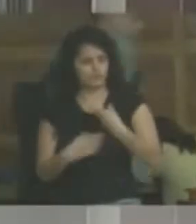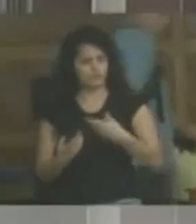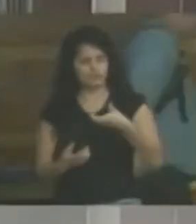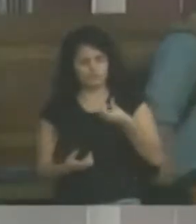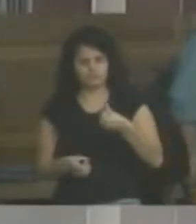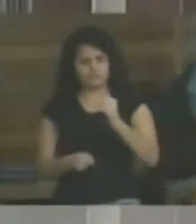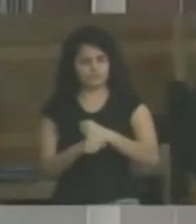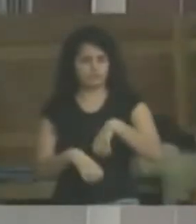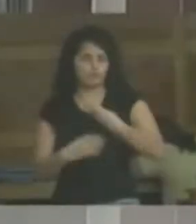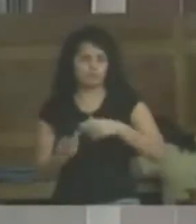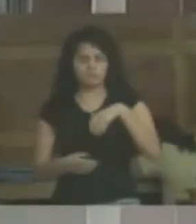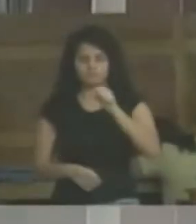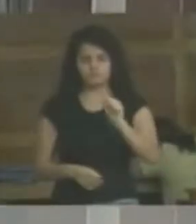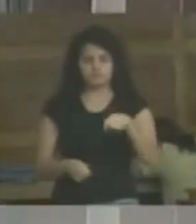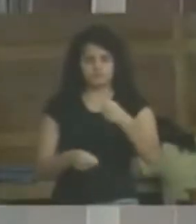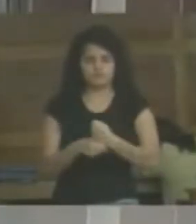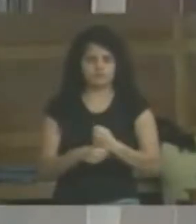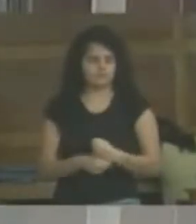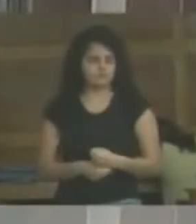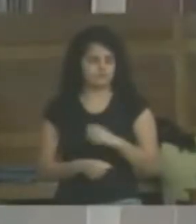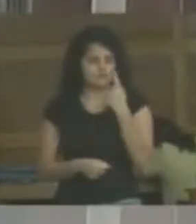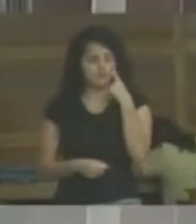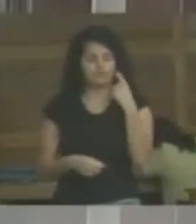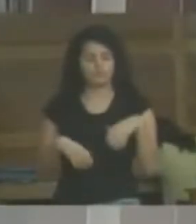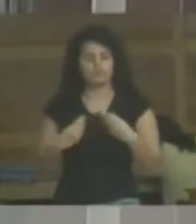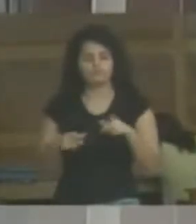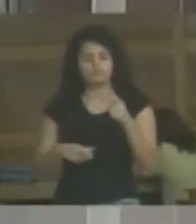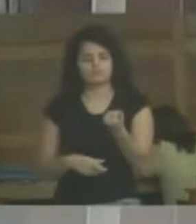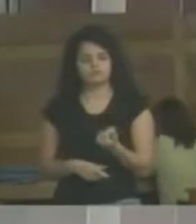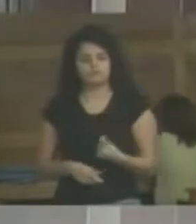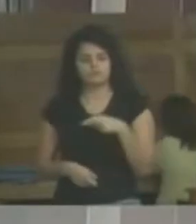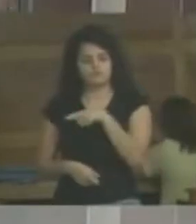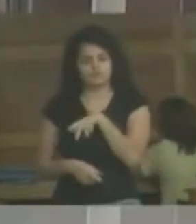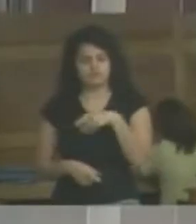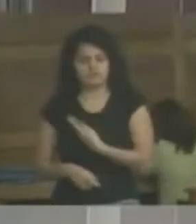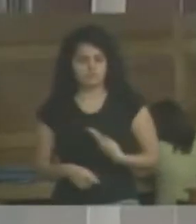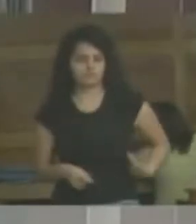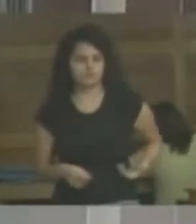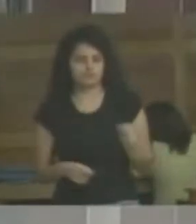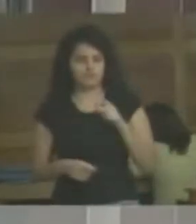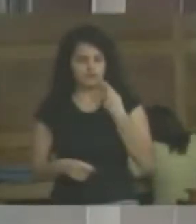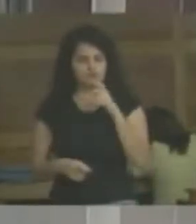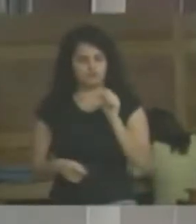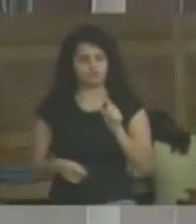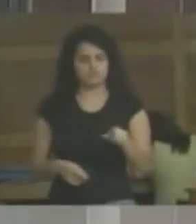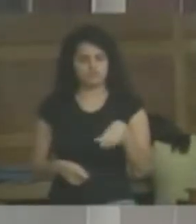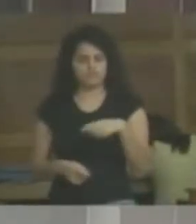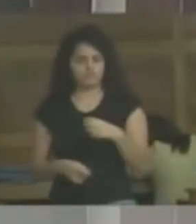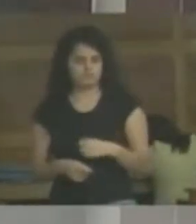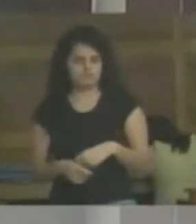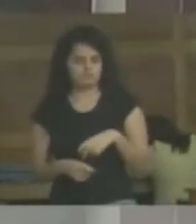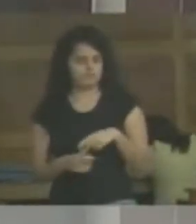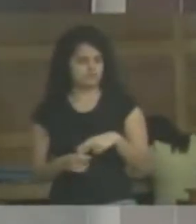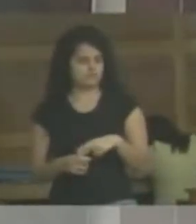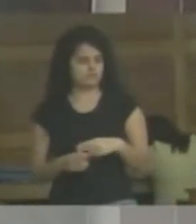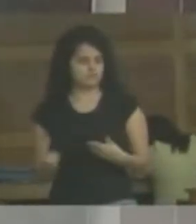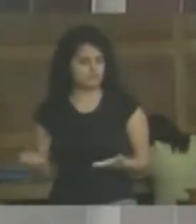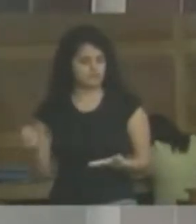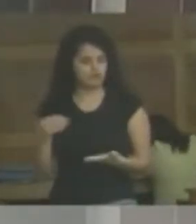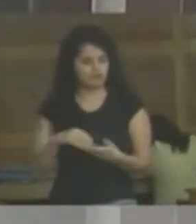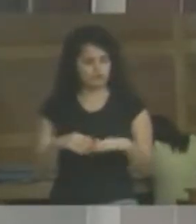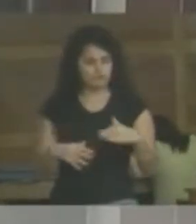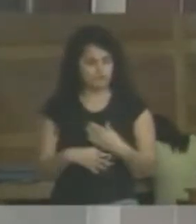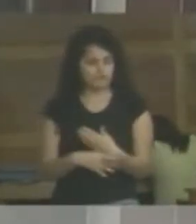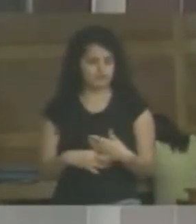6 anos, ou 8 anos para cá, vereador Léo, vê quanto de dinheiro esse deputado que fala só besteira lá na Câmara Federal mandou aqui para Angra dos